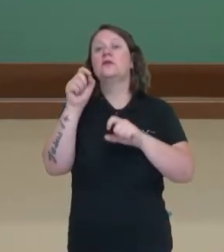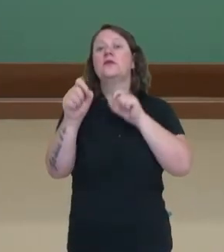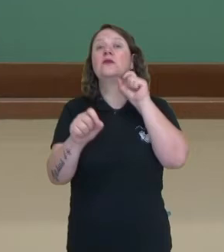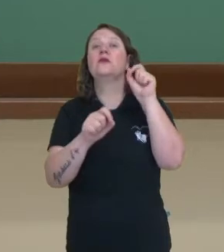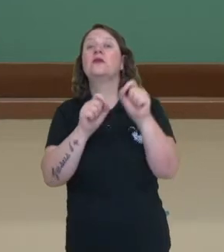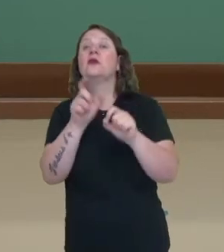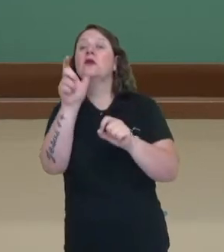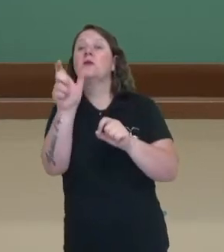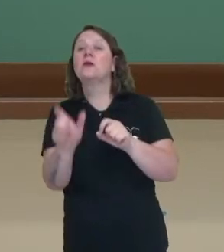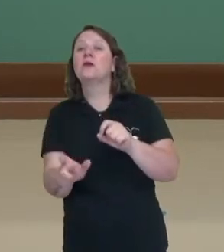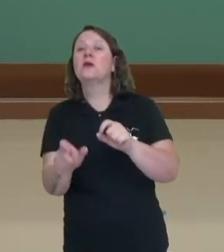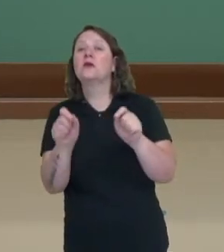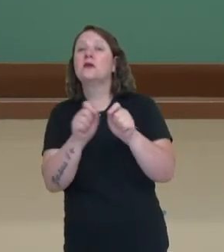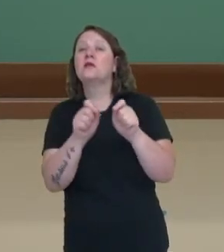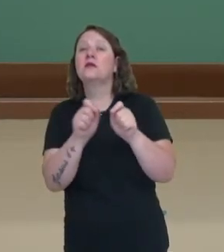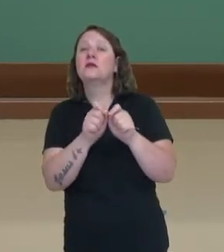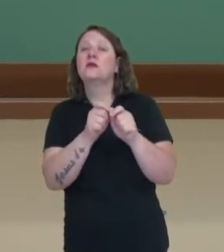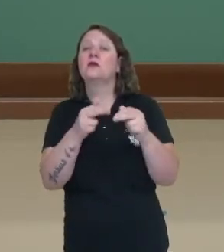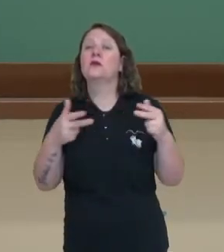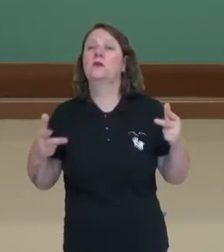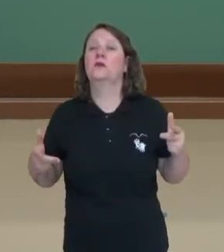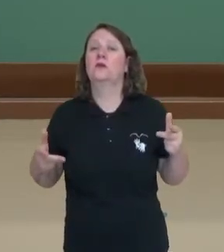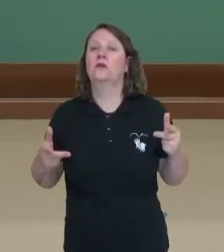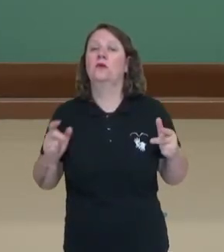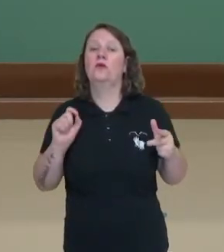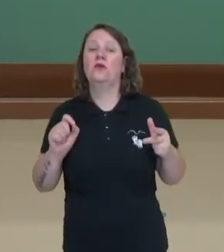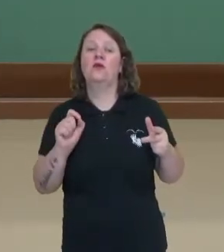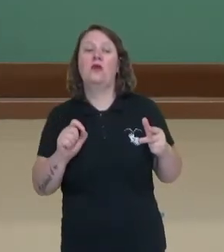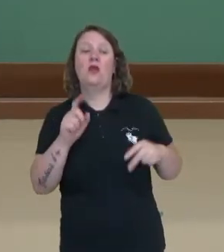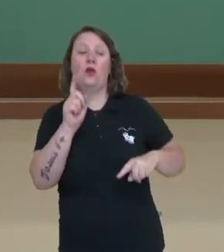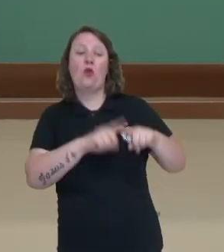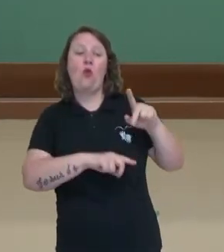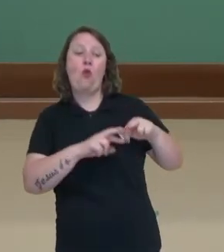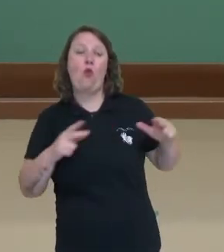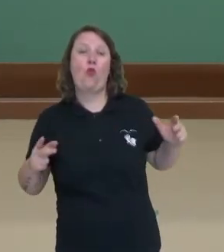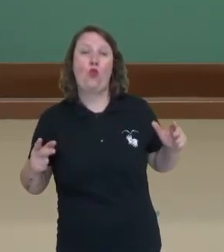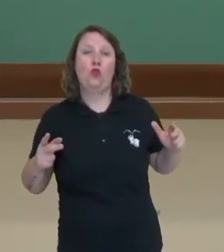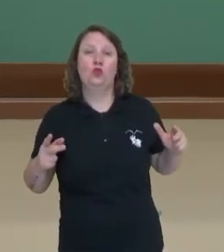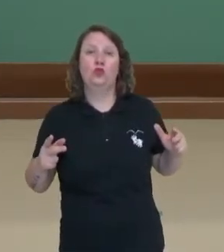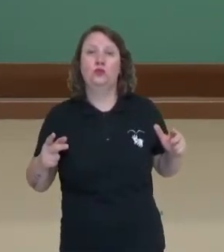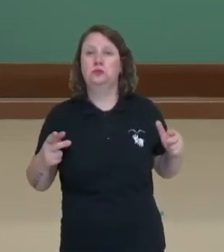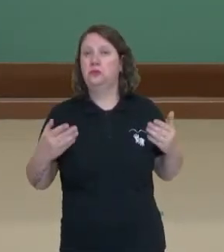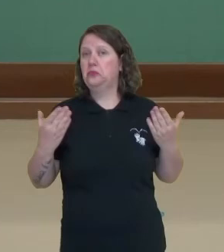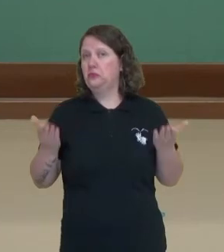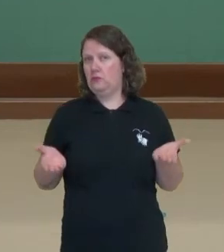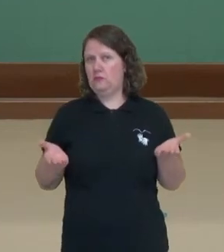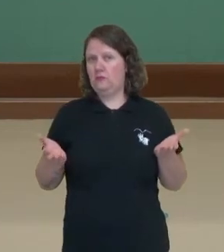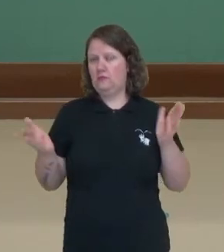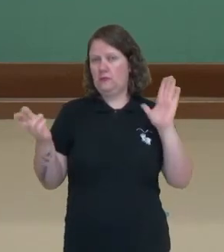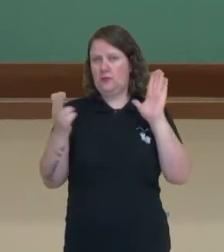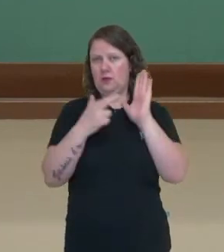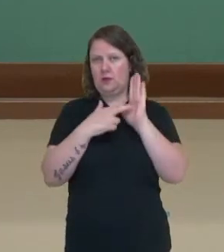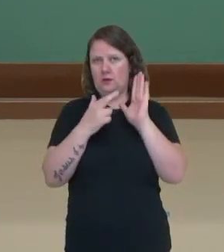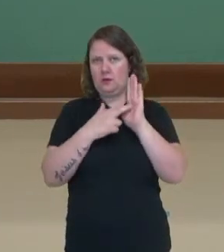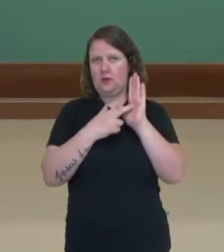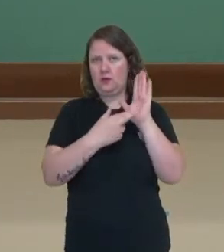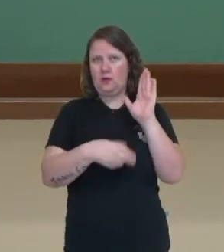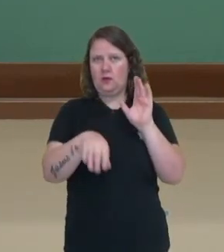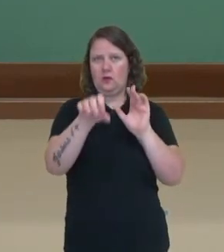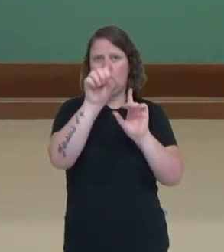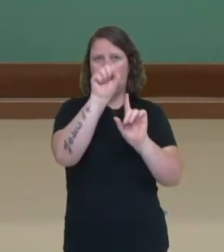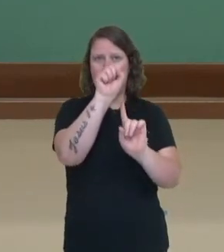está realizando aquela ação, ou quem é aquilo, ou que é. E aí nós teremos como resposta o